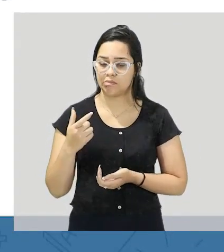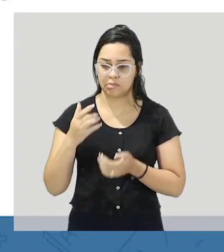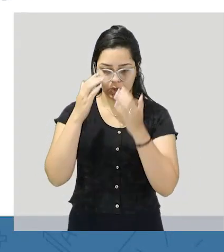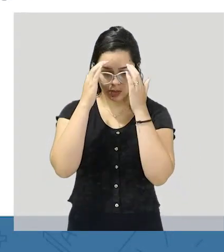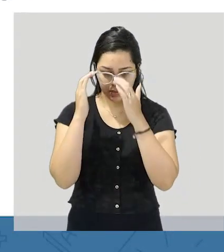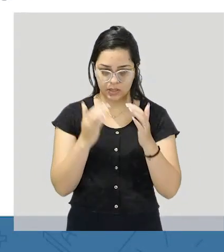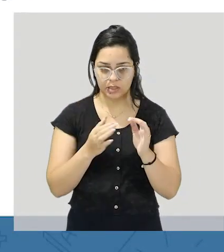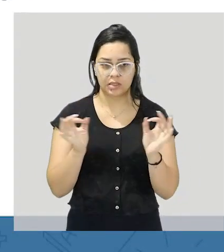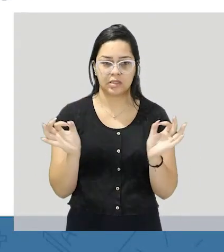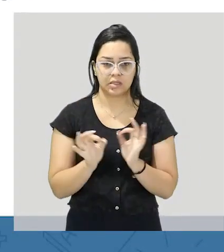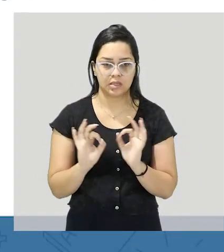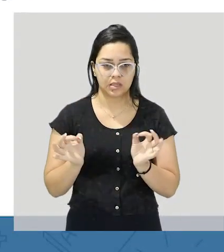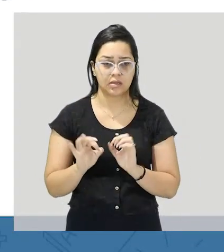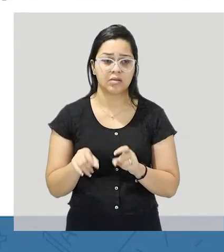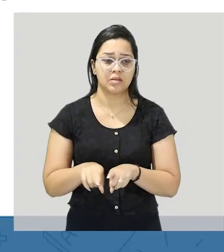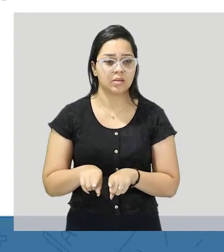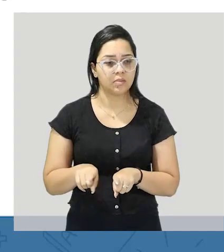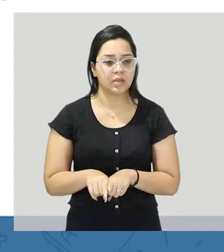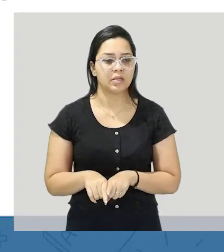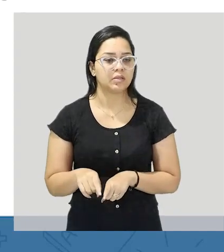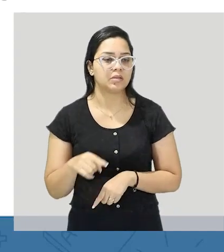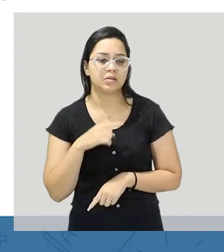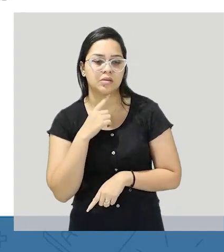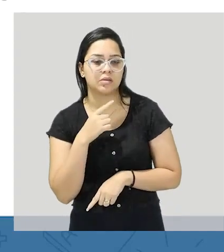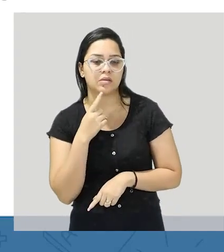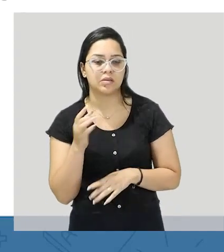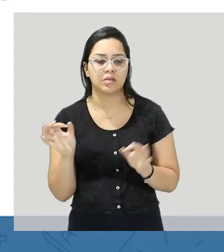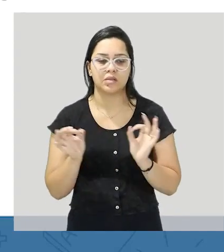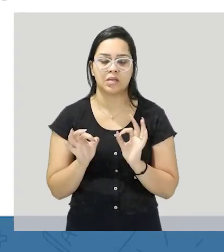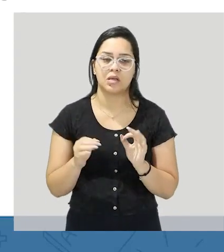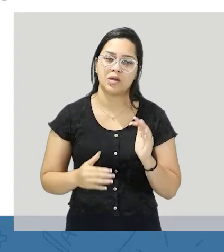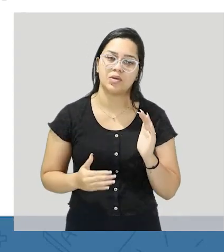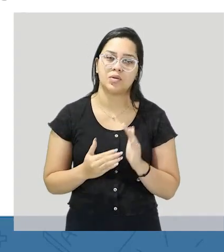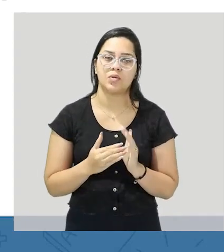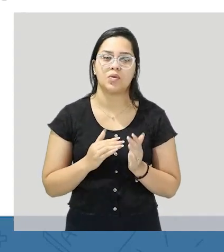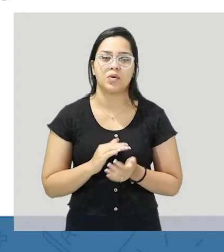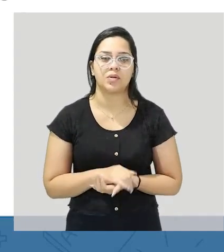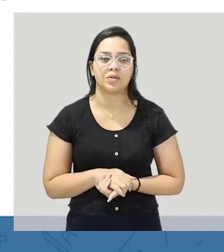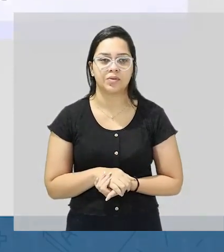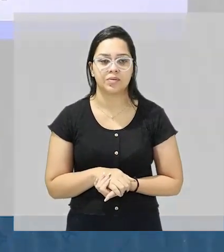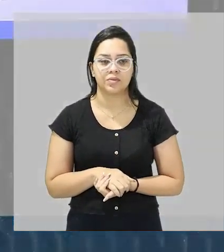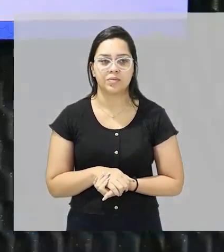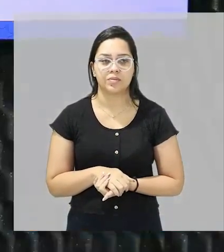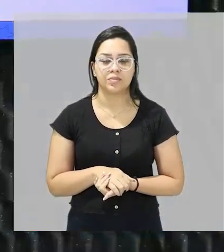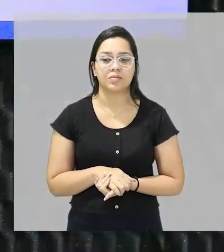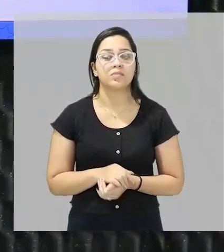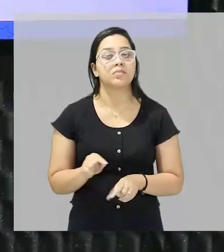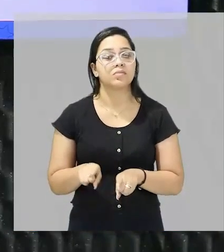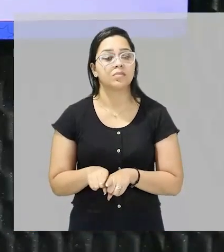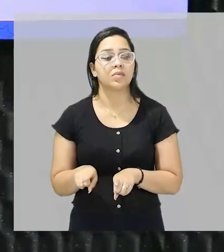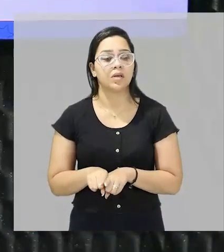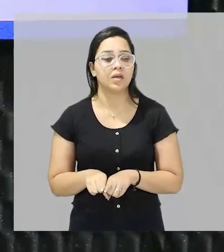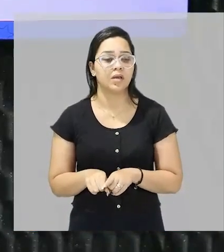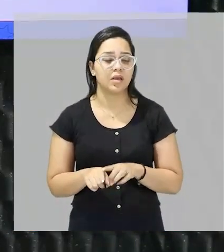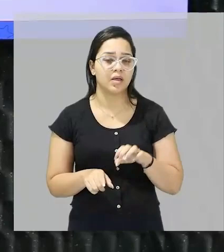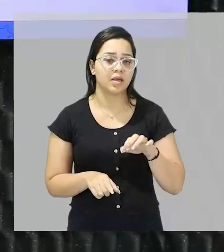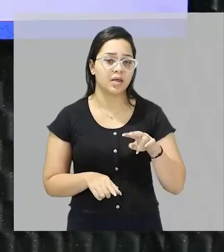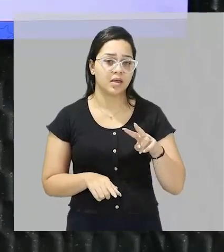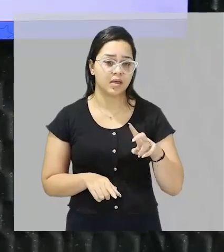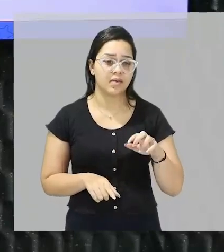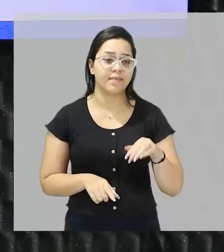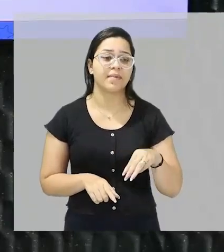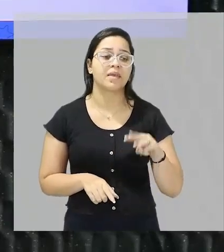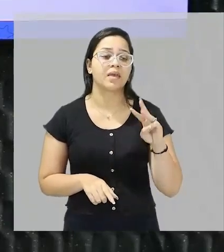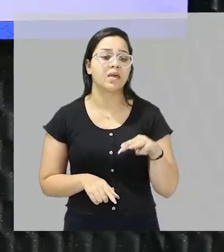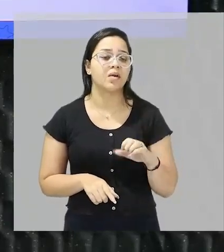cumprido com esses elementos, ela não alcançaria certamente a nota máxima, né? A Evelyn deixou bem claro quem é o